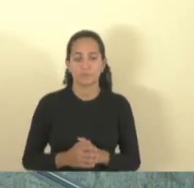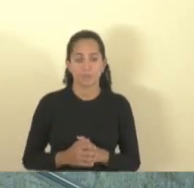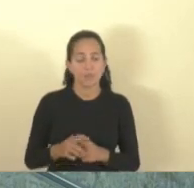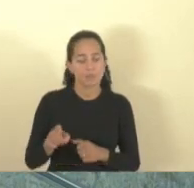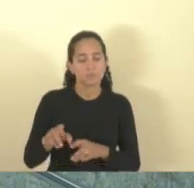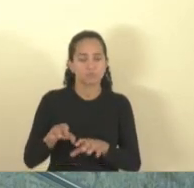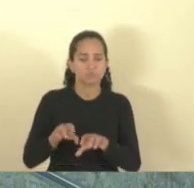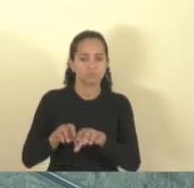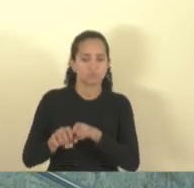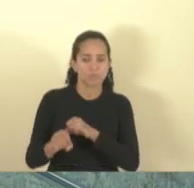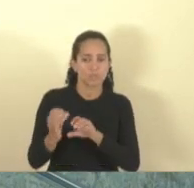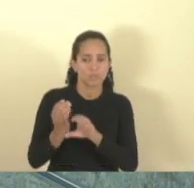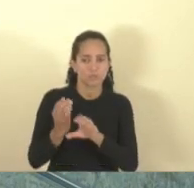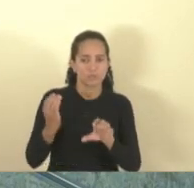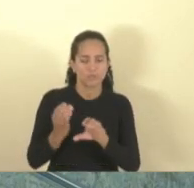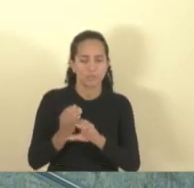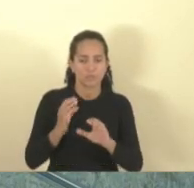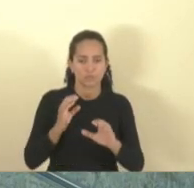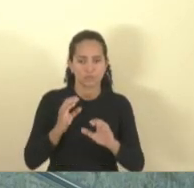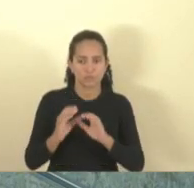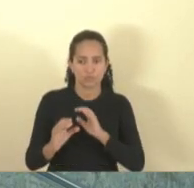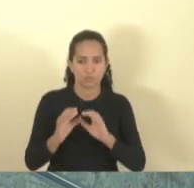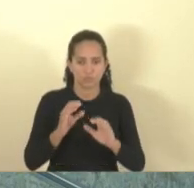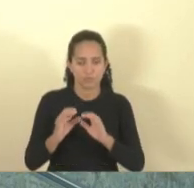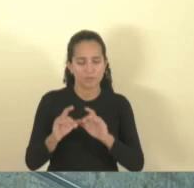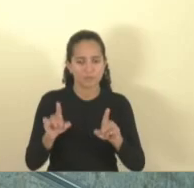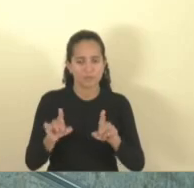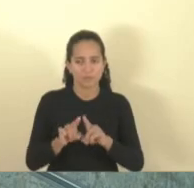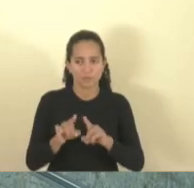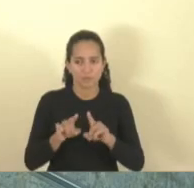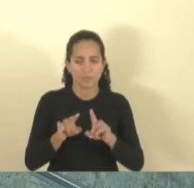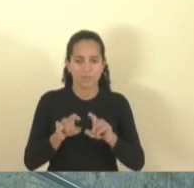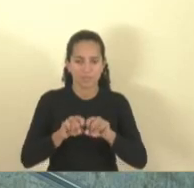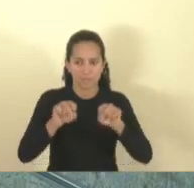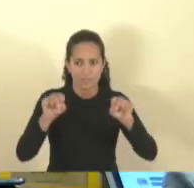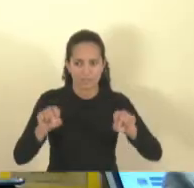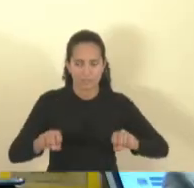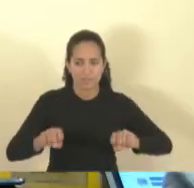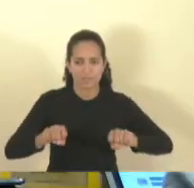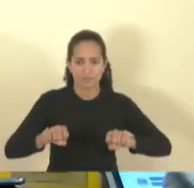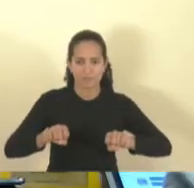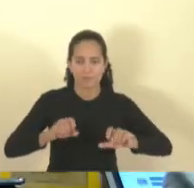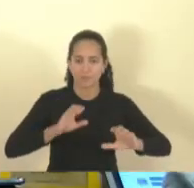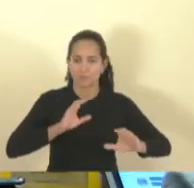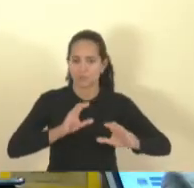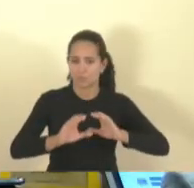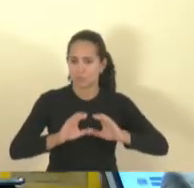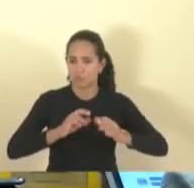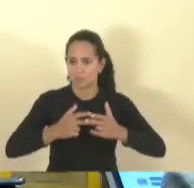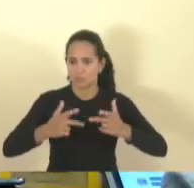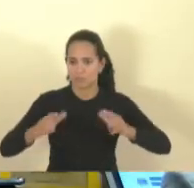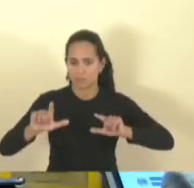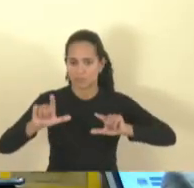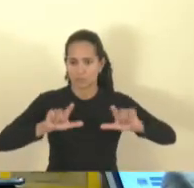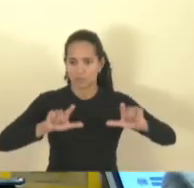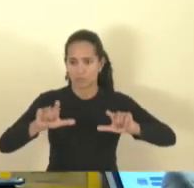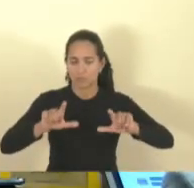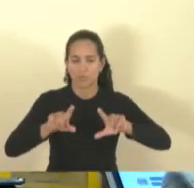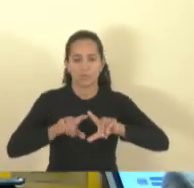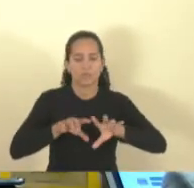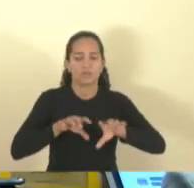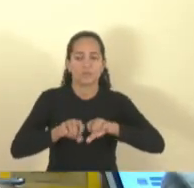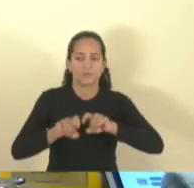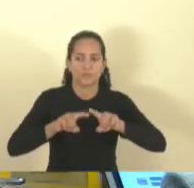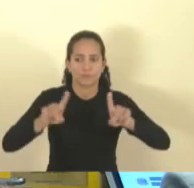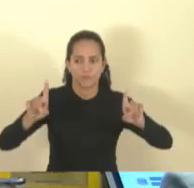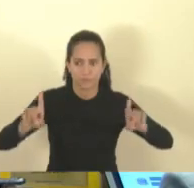Engenheiro de Telecomunicações, especialização em sistemas de telecomunicações, servidor efetivo de